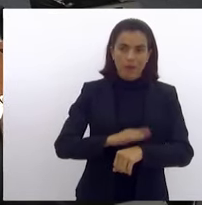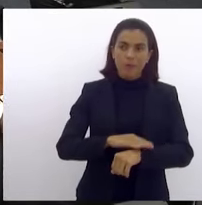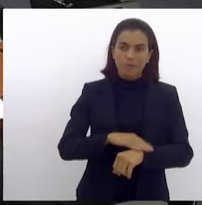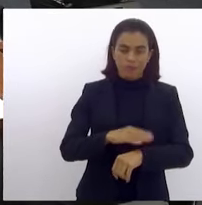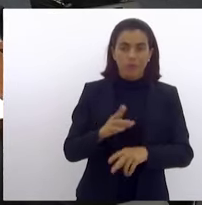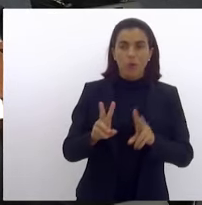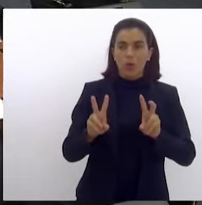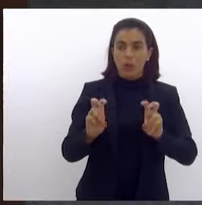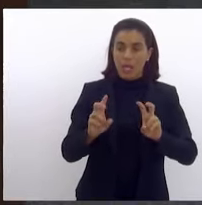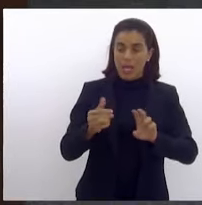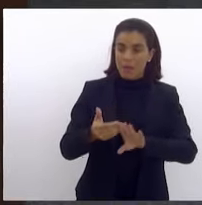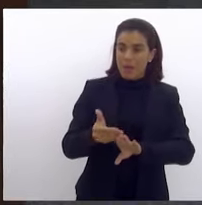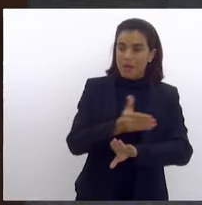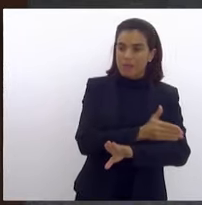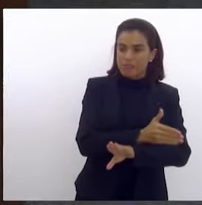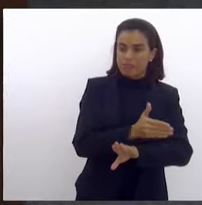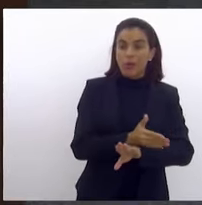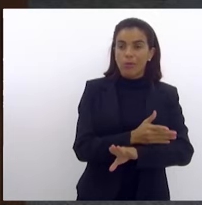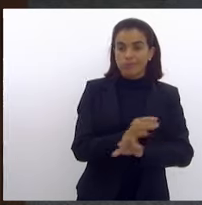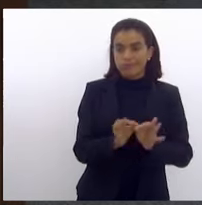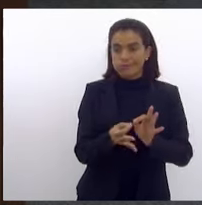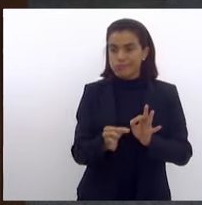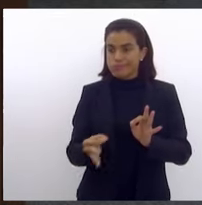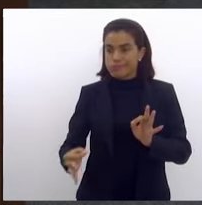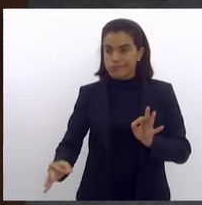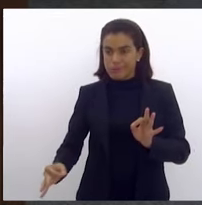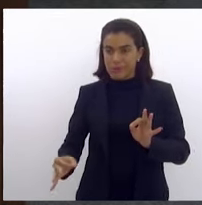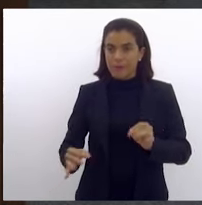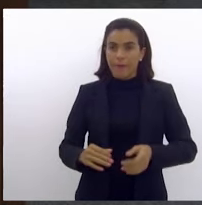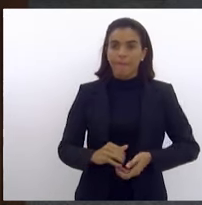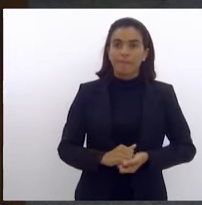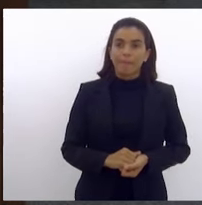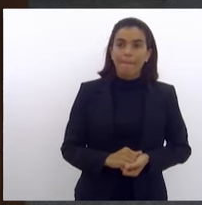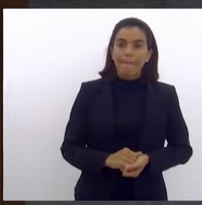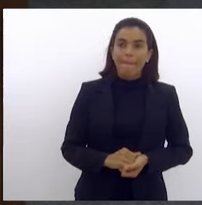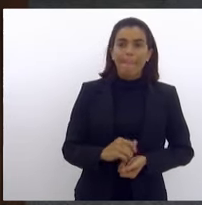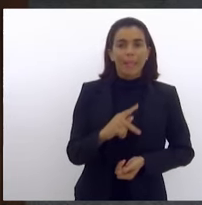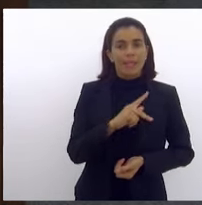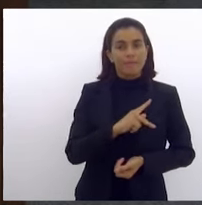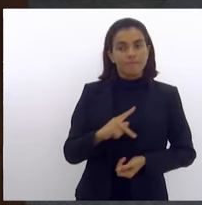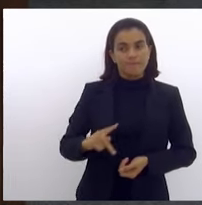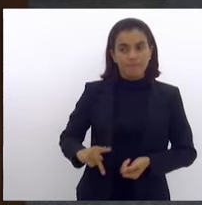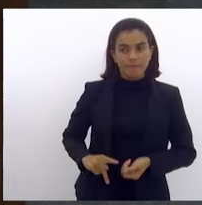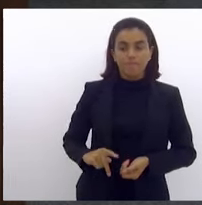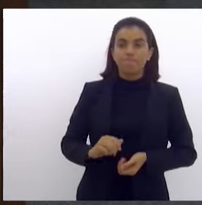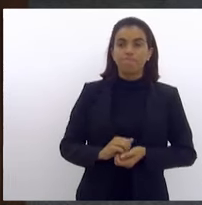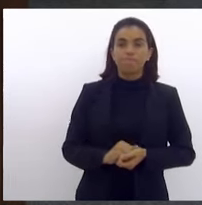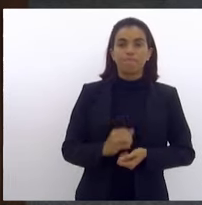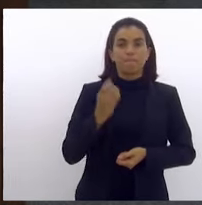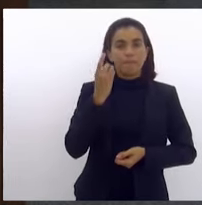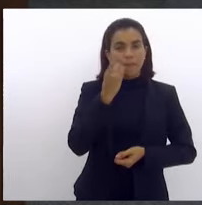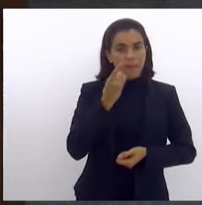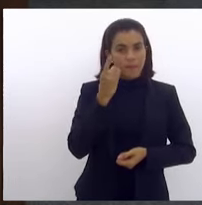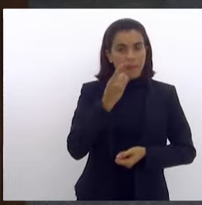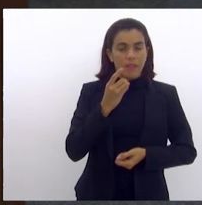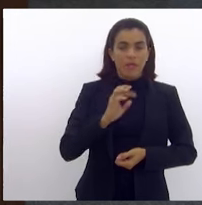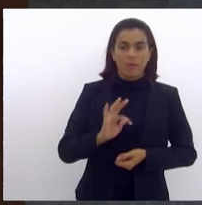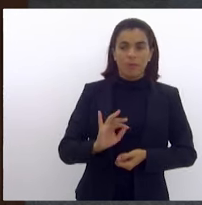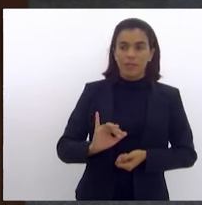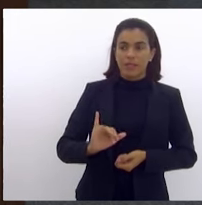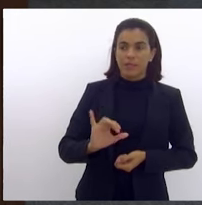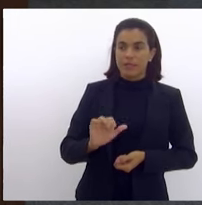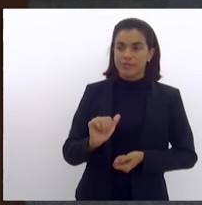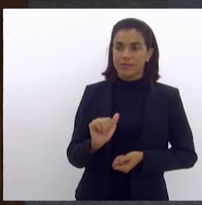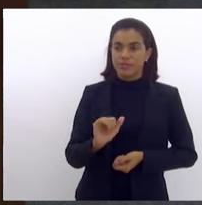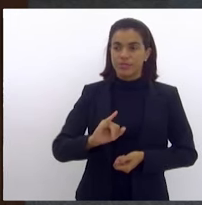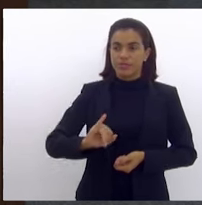tema anterior levou. Consumiu. Senhor presidente, deputada Tiaju, sempre